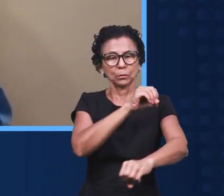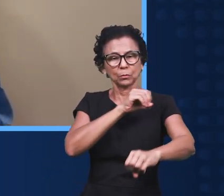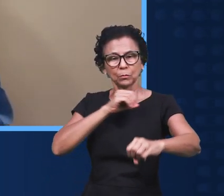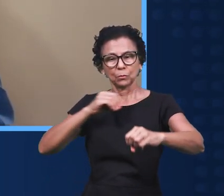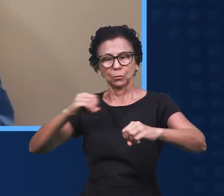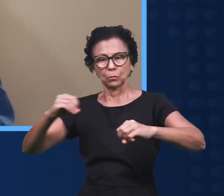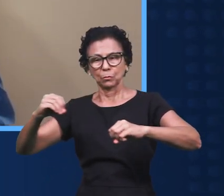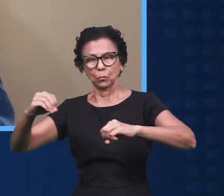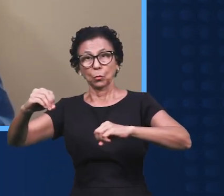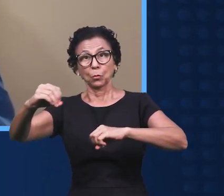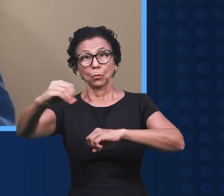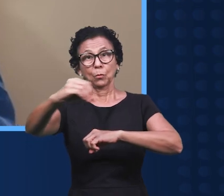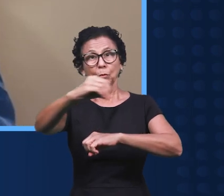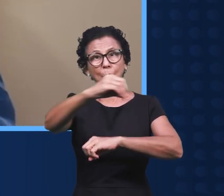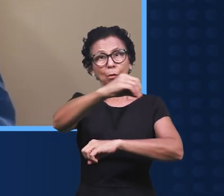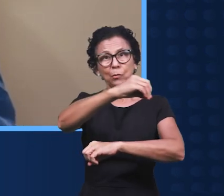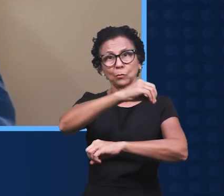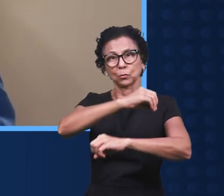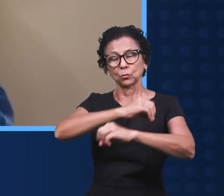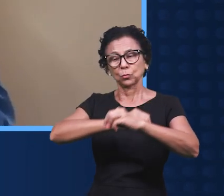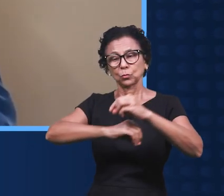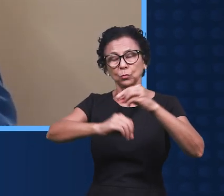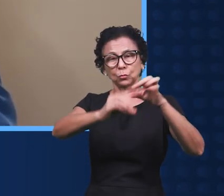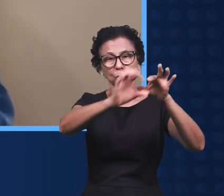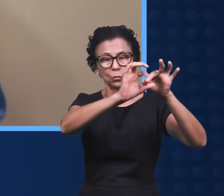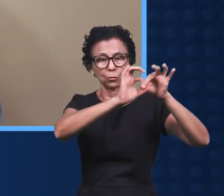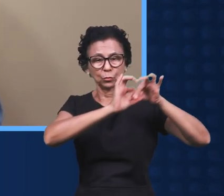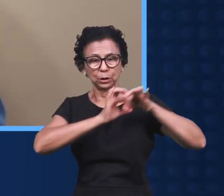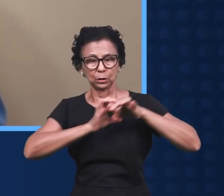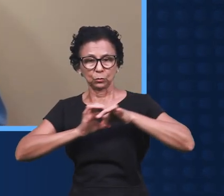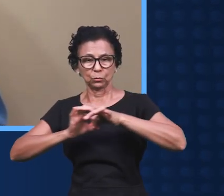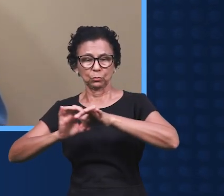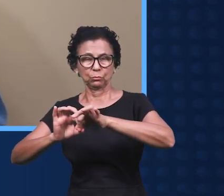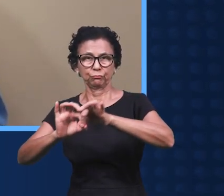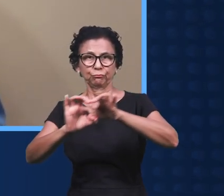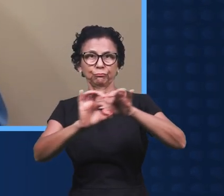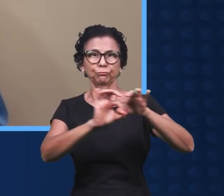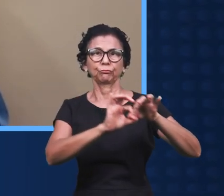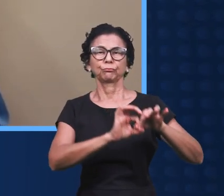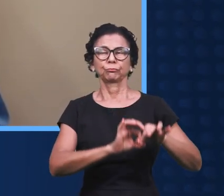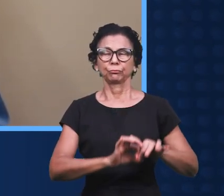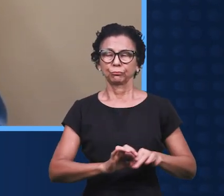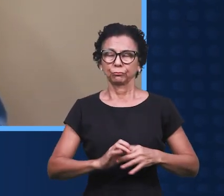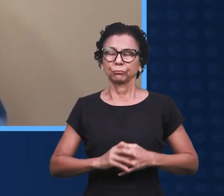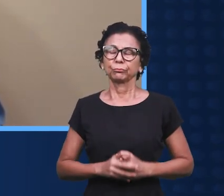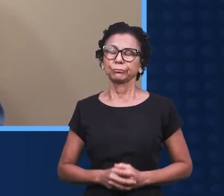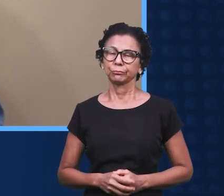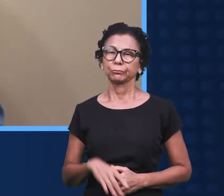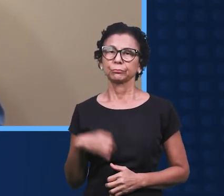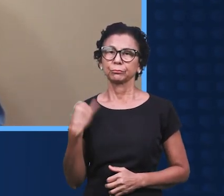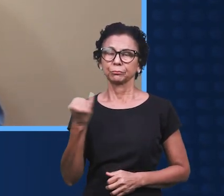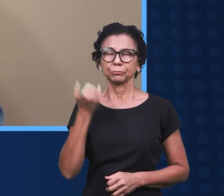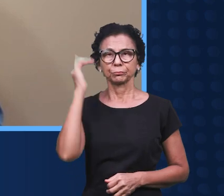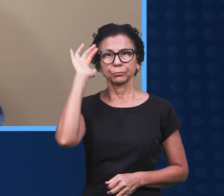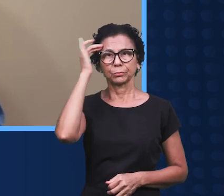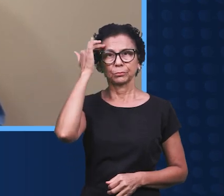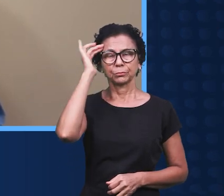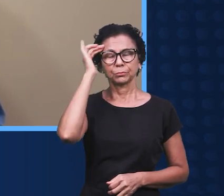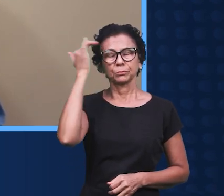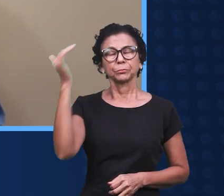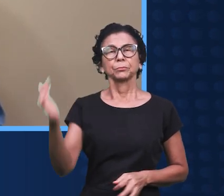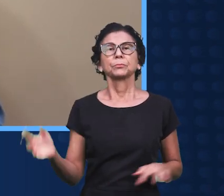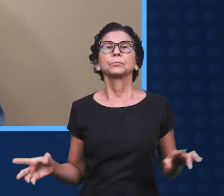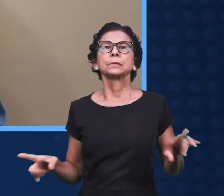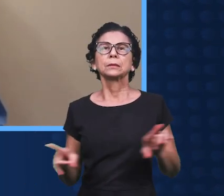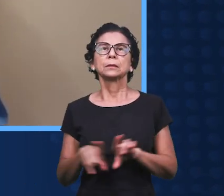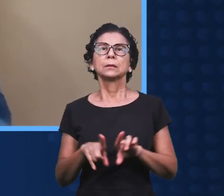isso existe uma interligação que nós temos que compreender. O outro ponto que é extremamente importante, que